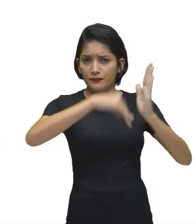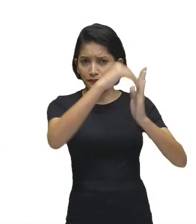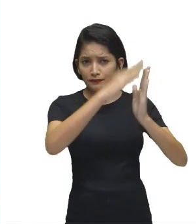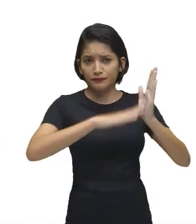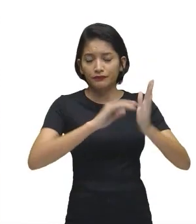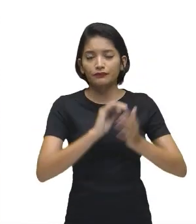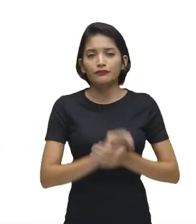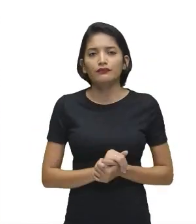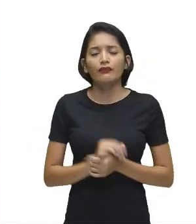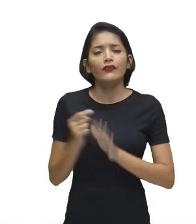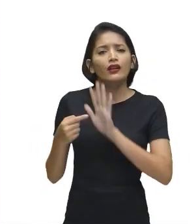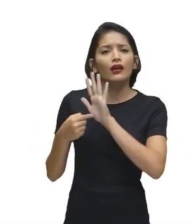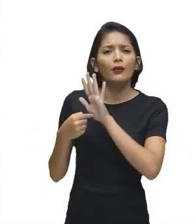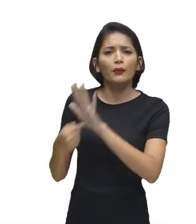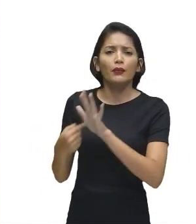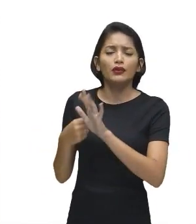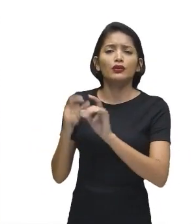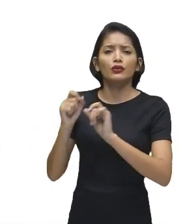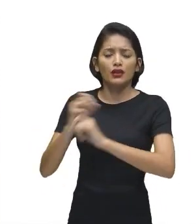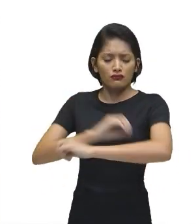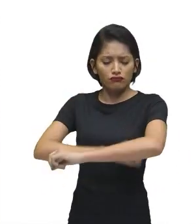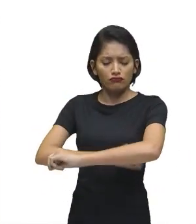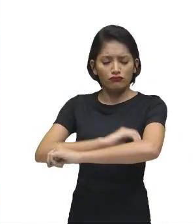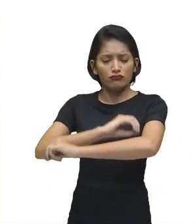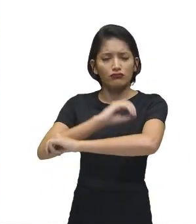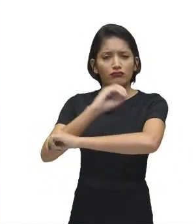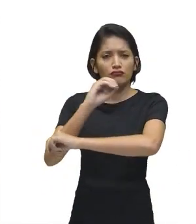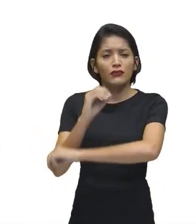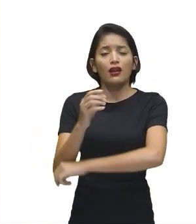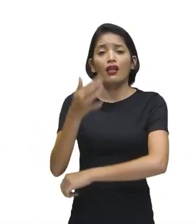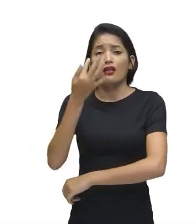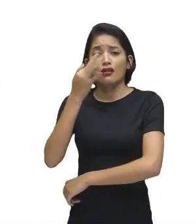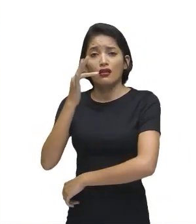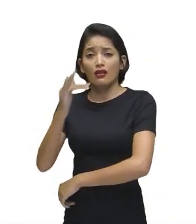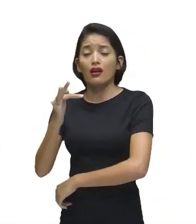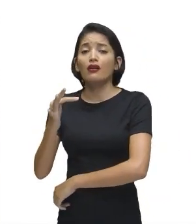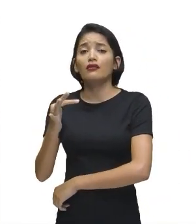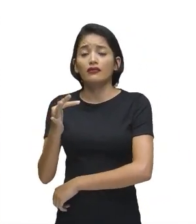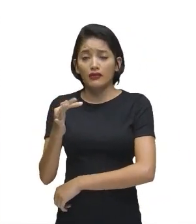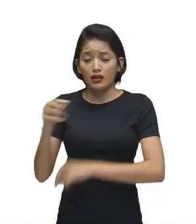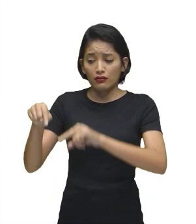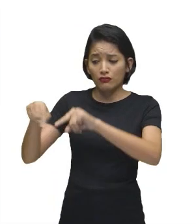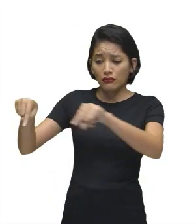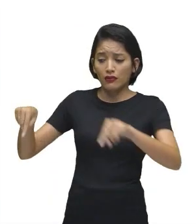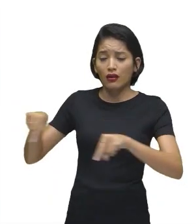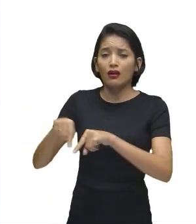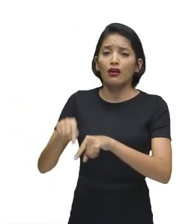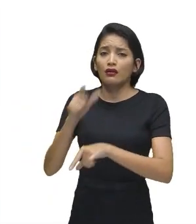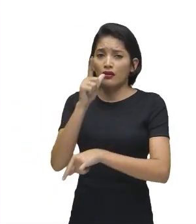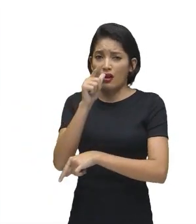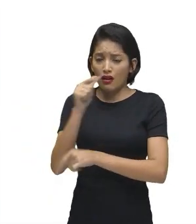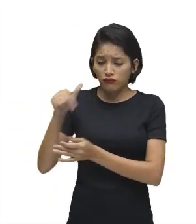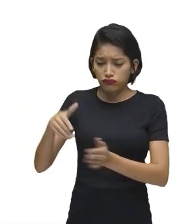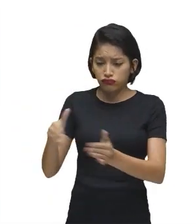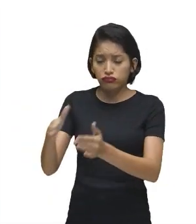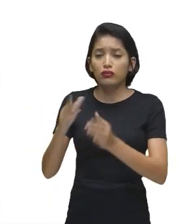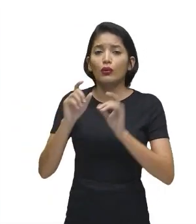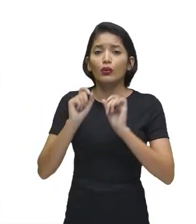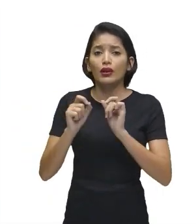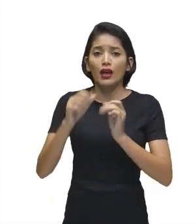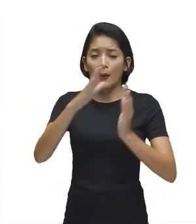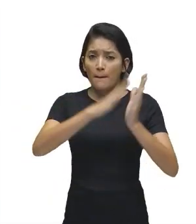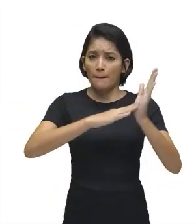o amanhecer lá na França, no porto de Havre, não é isso? E ele pintou